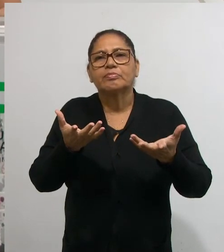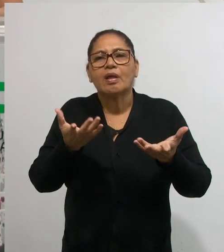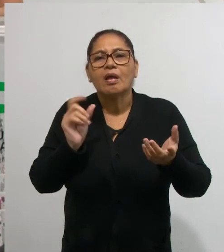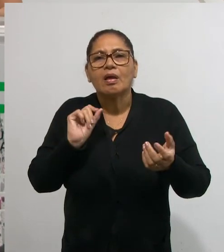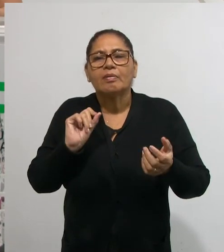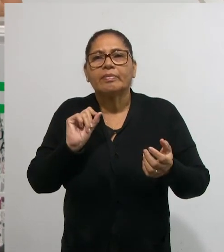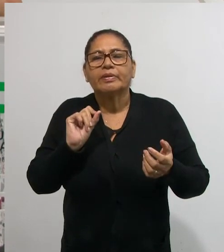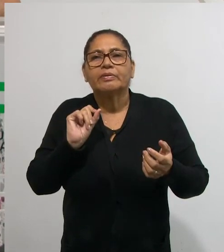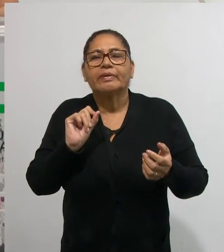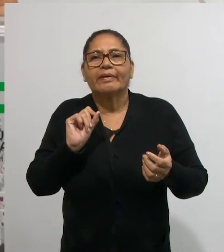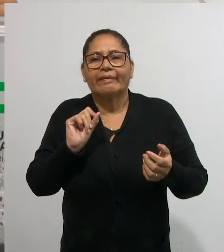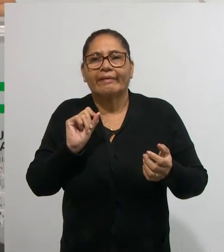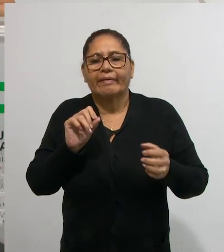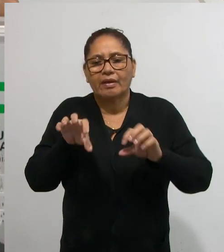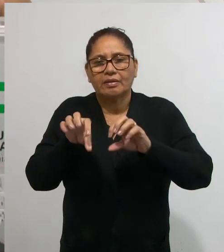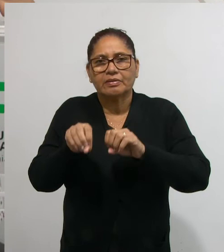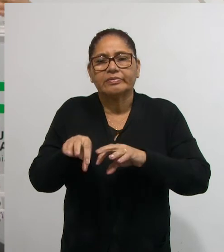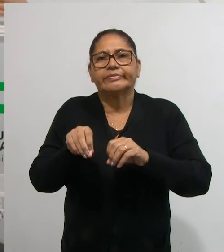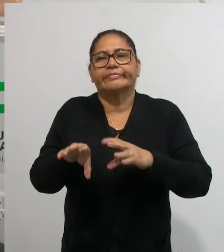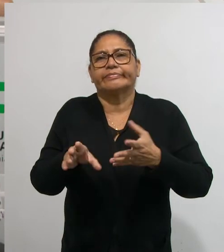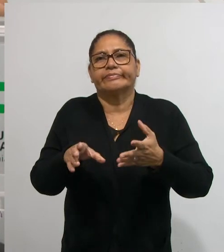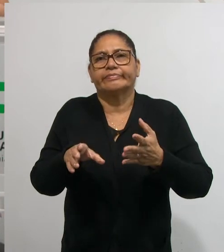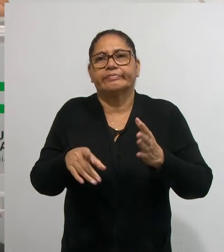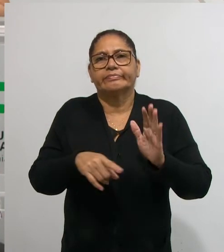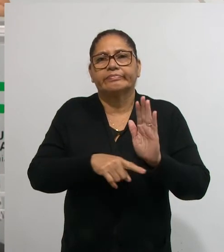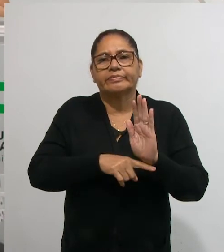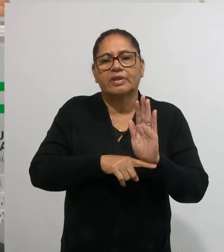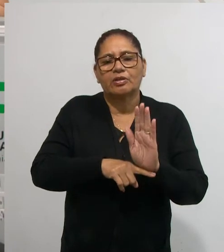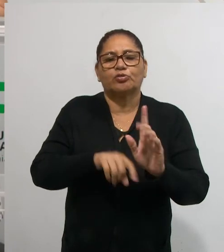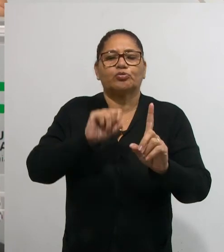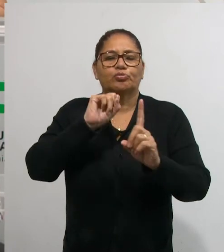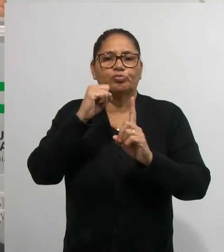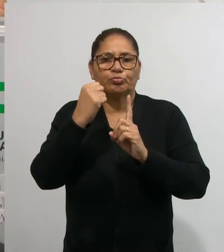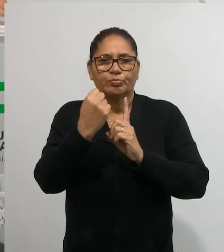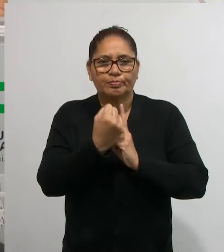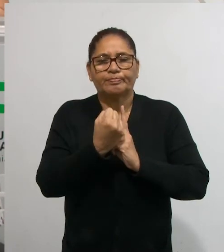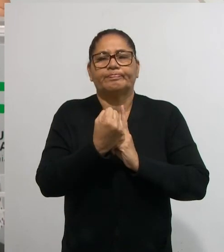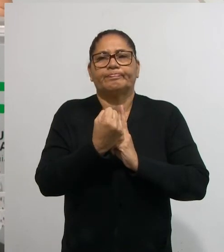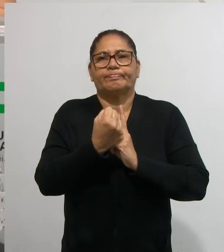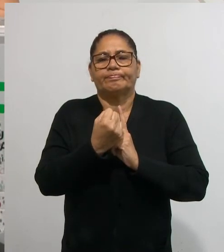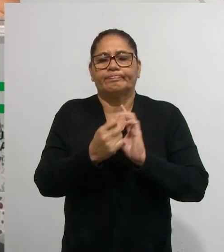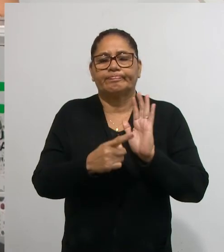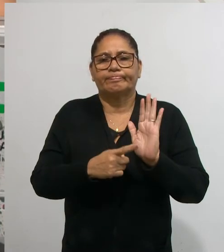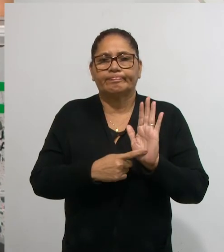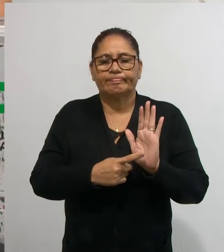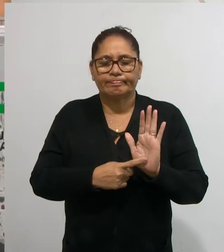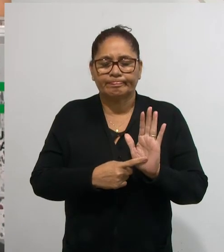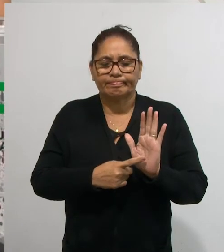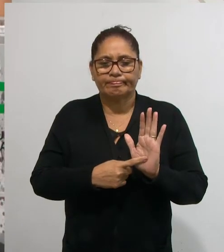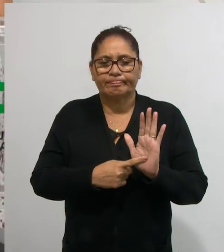alternativas para uma educação que atenda essa sociedade como ela está posta.